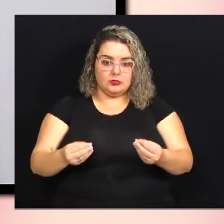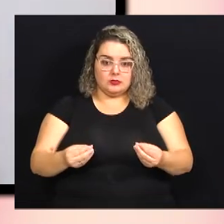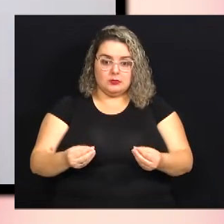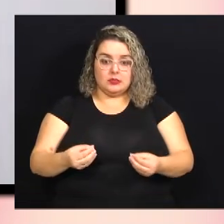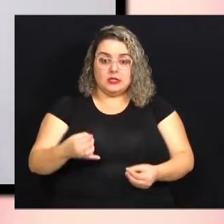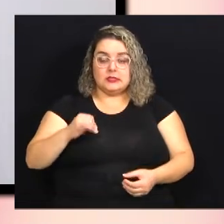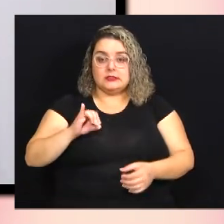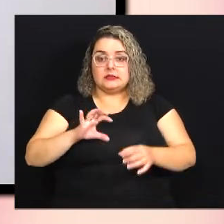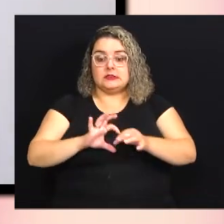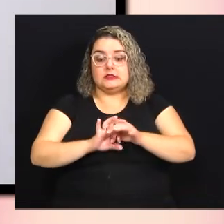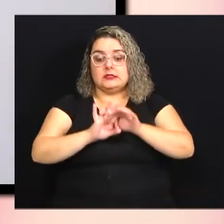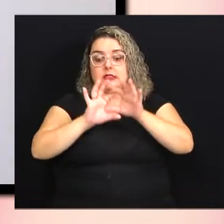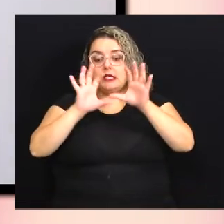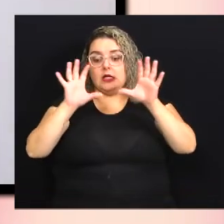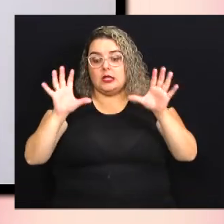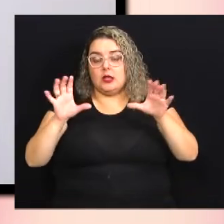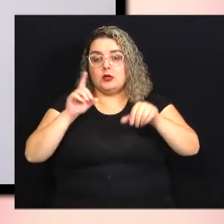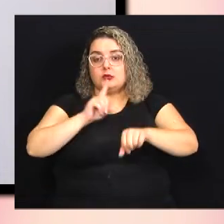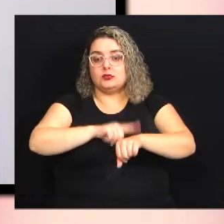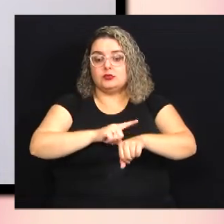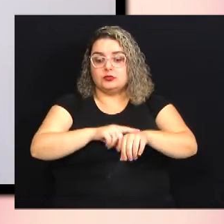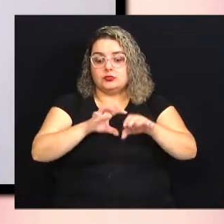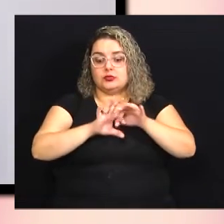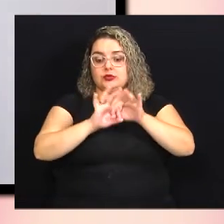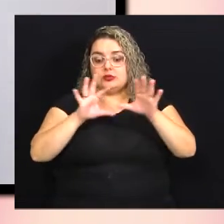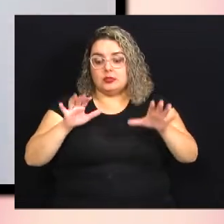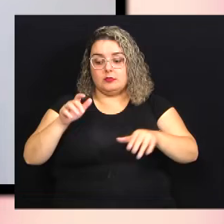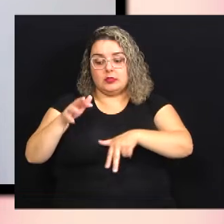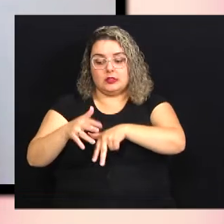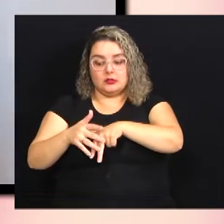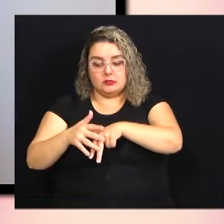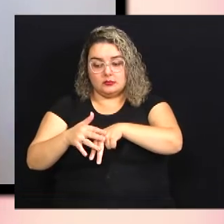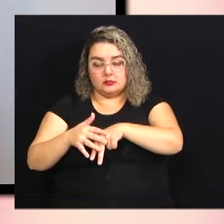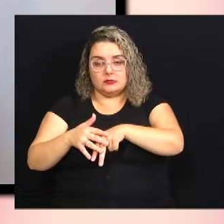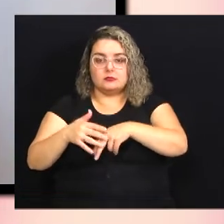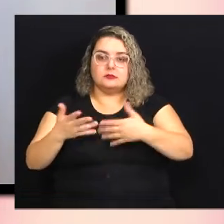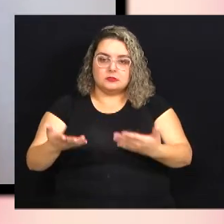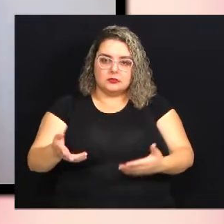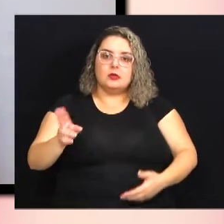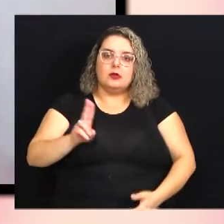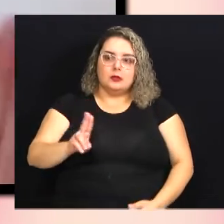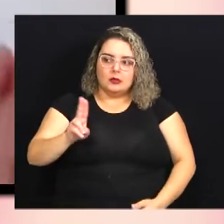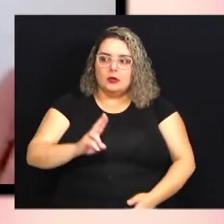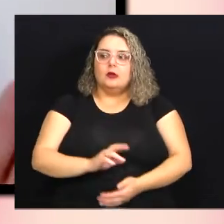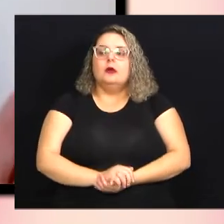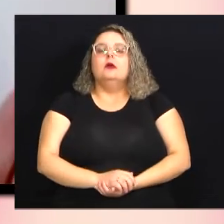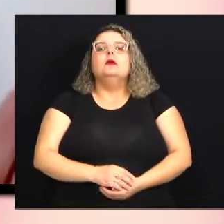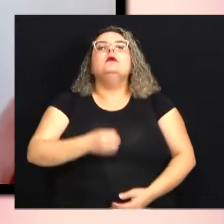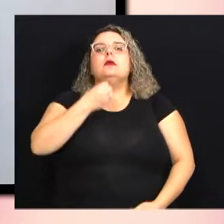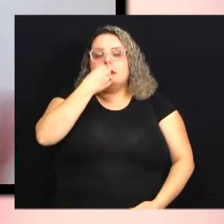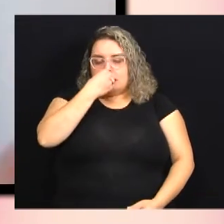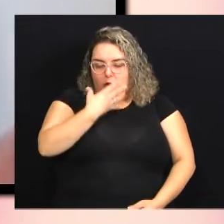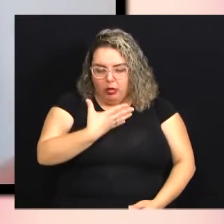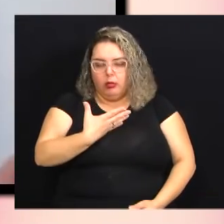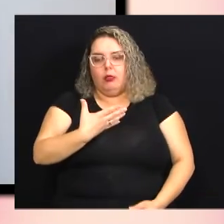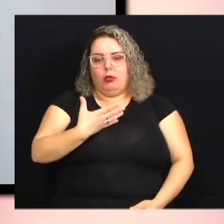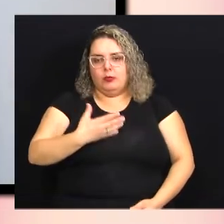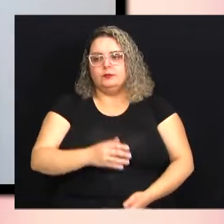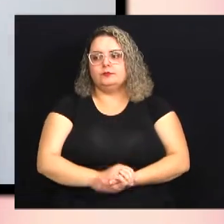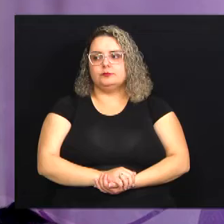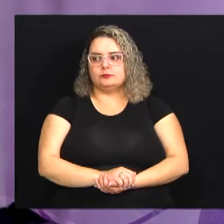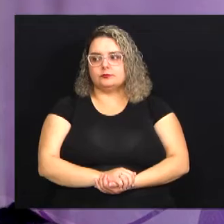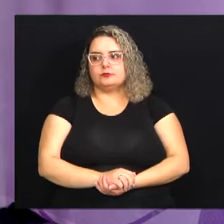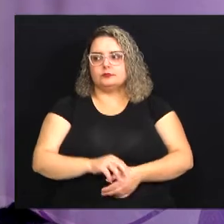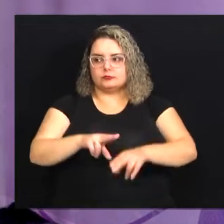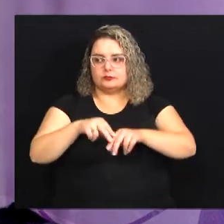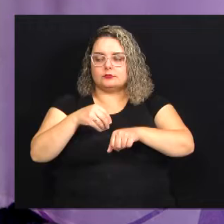ele aumenta o tempo de independência do paciente, isso é bom. E é por isso que a gente